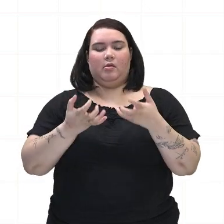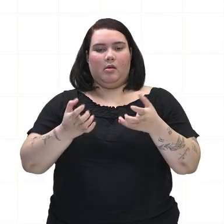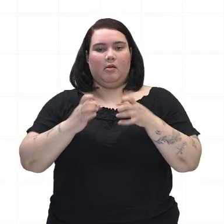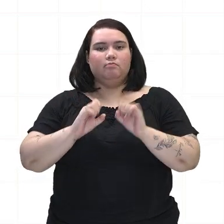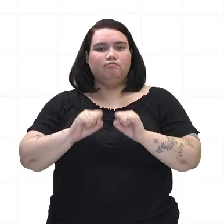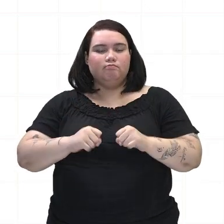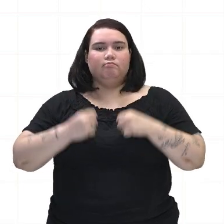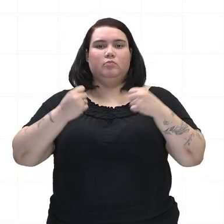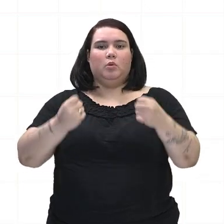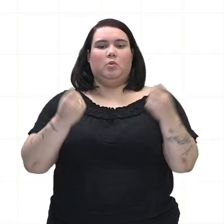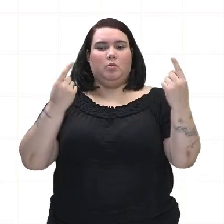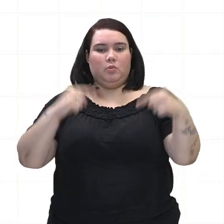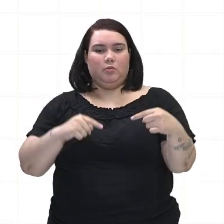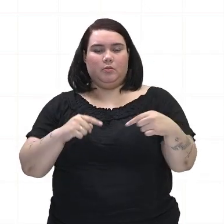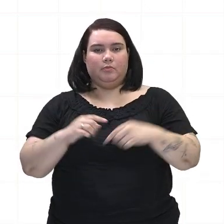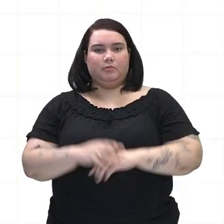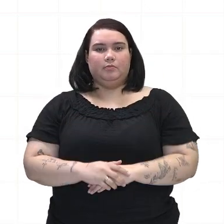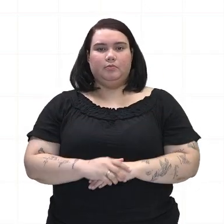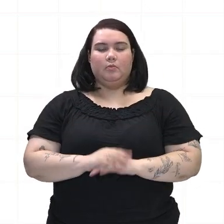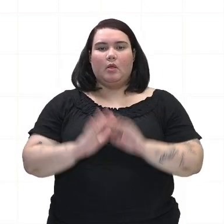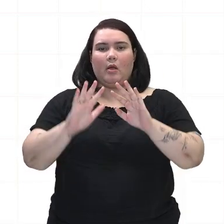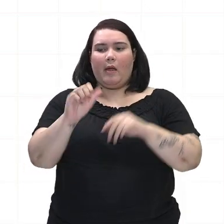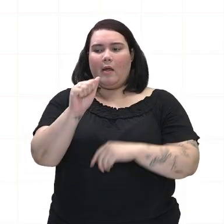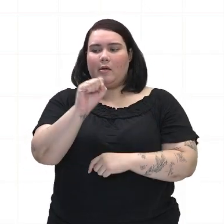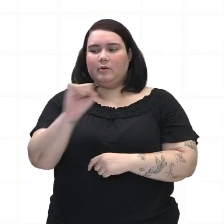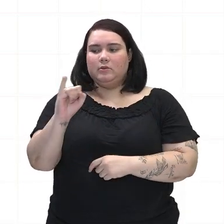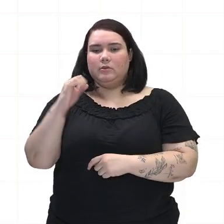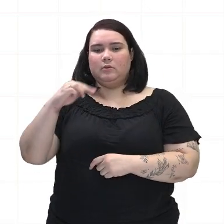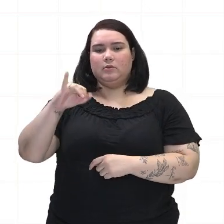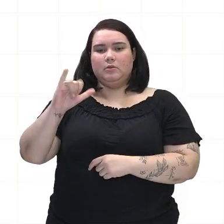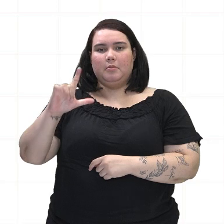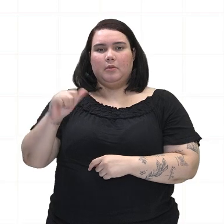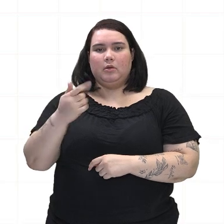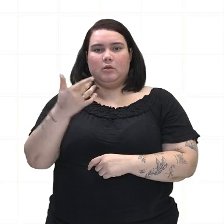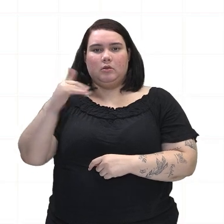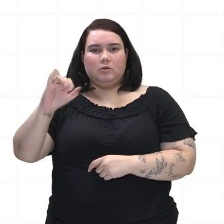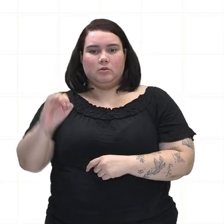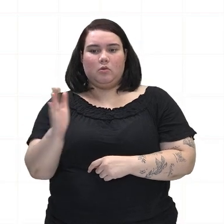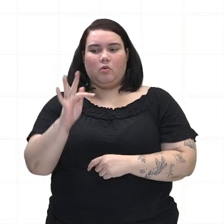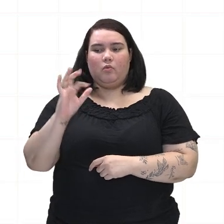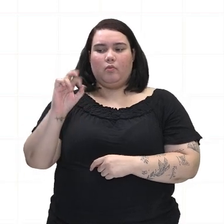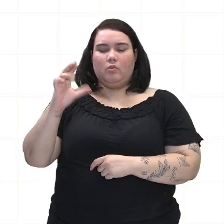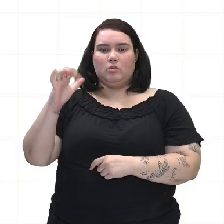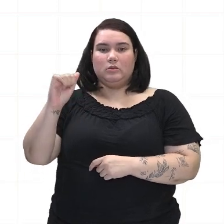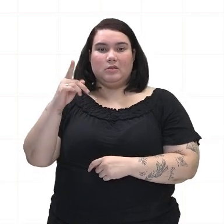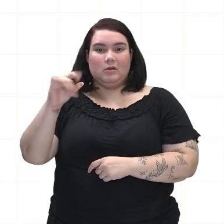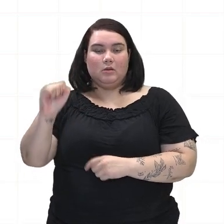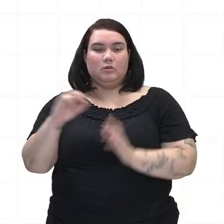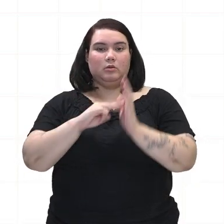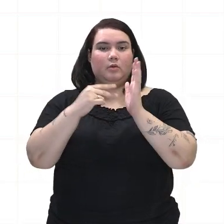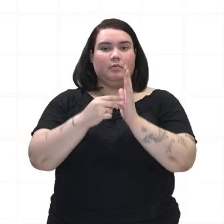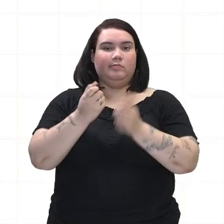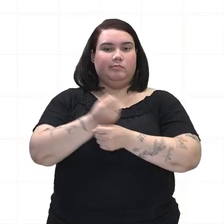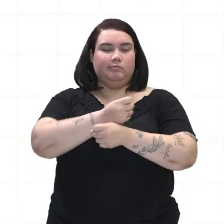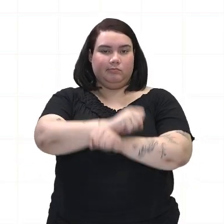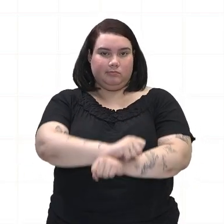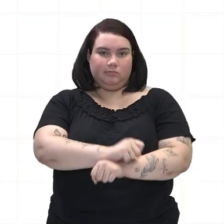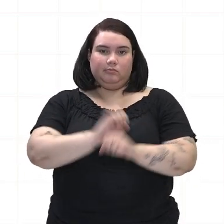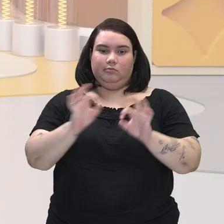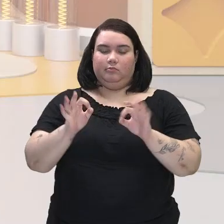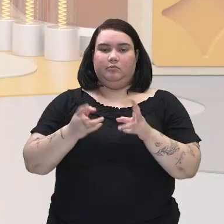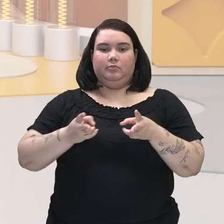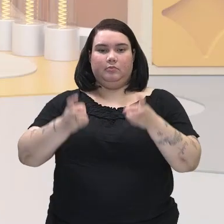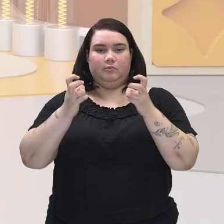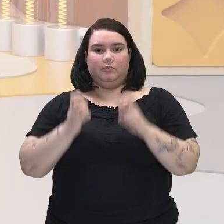A assimilação forçada essa que acontecia principalmente através da escravidão, como nós vamos perceber aqui na